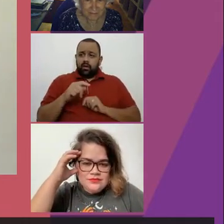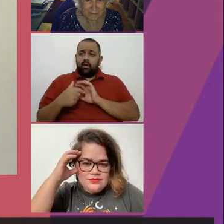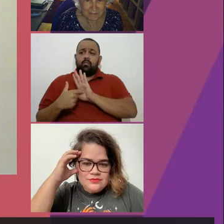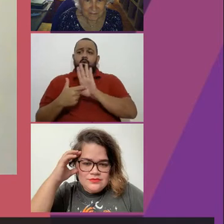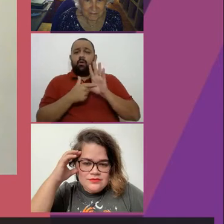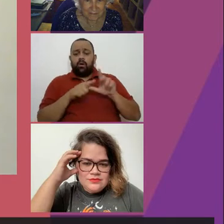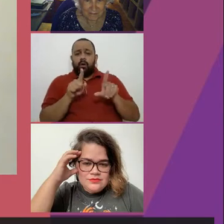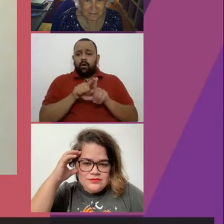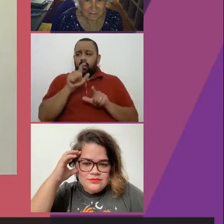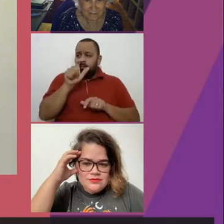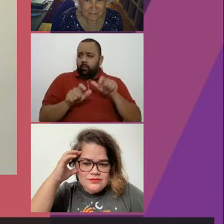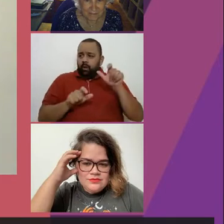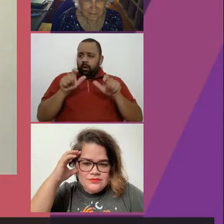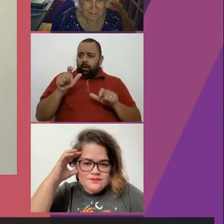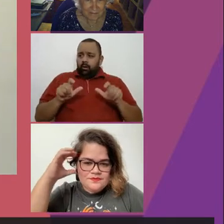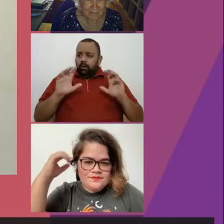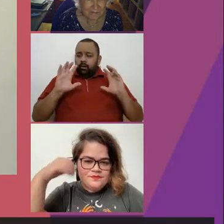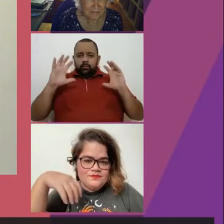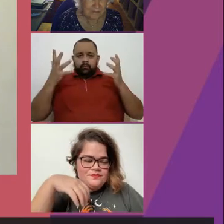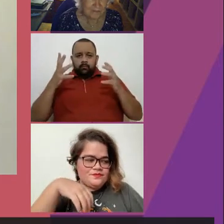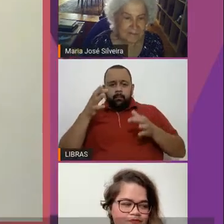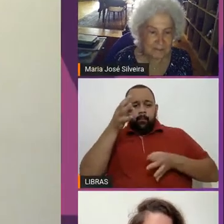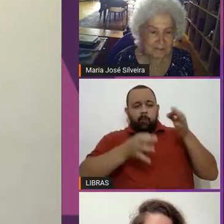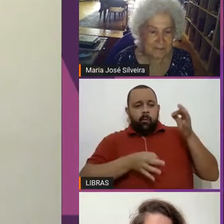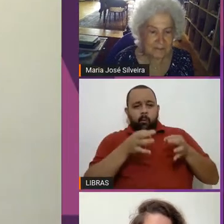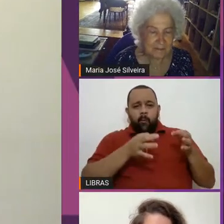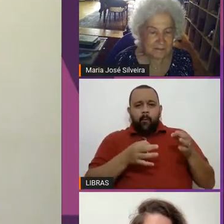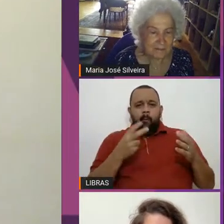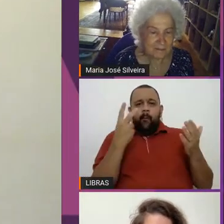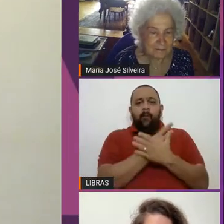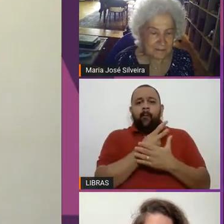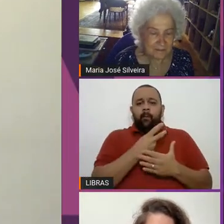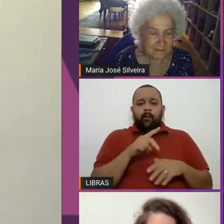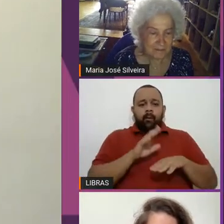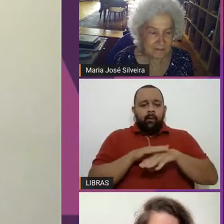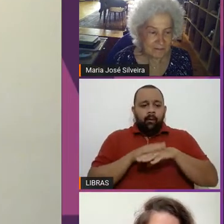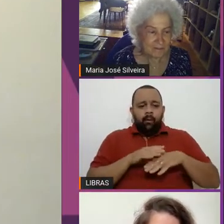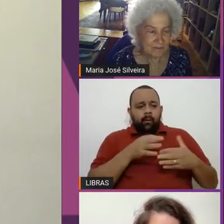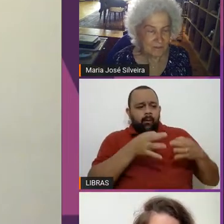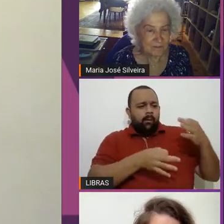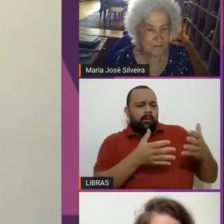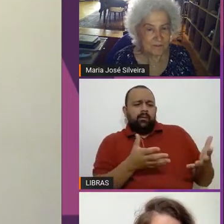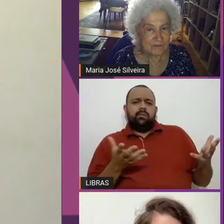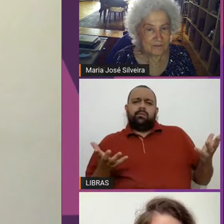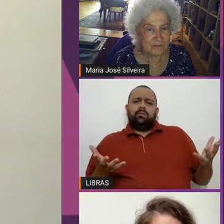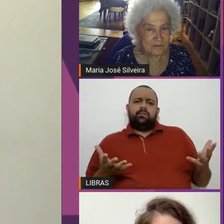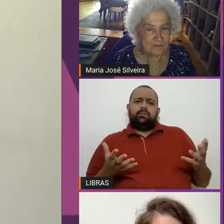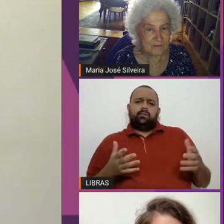de pessoas que foram condenadas injustamente a partir de